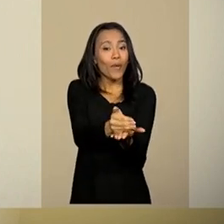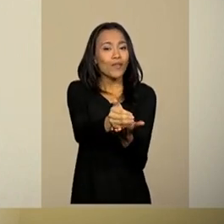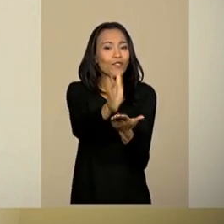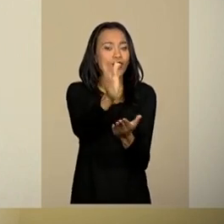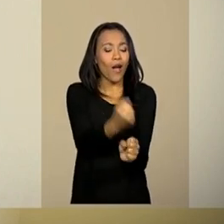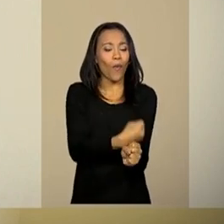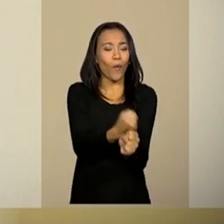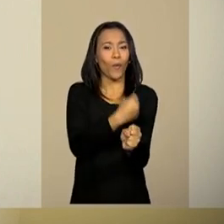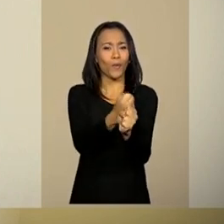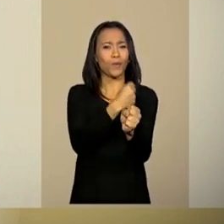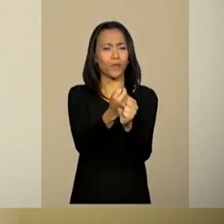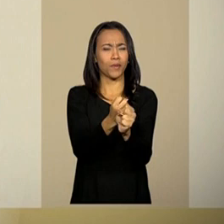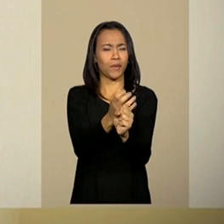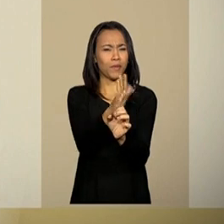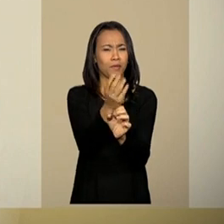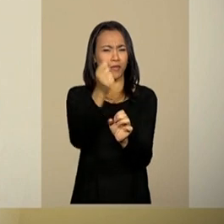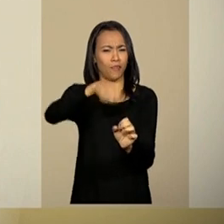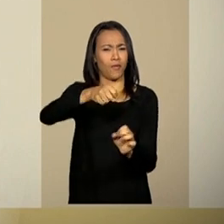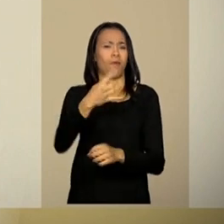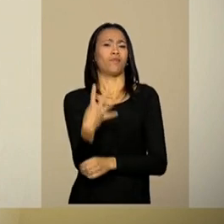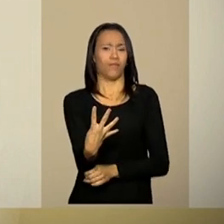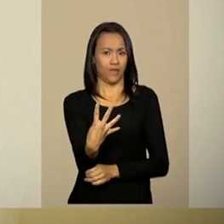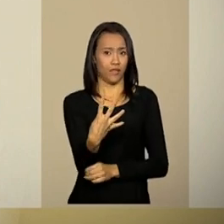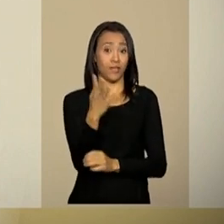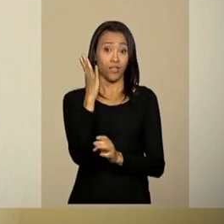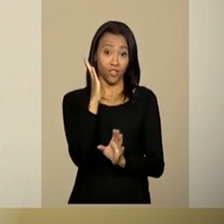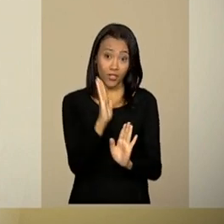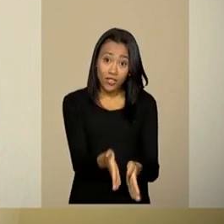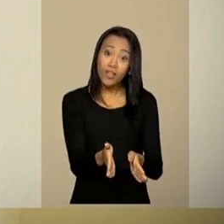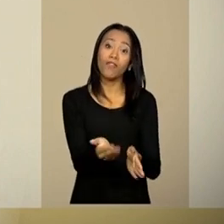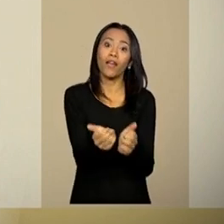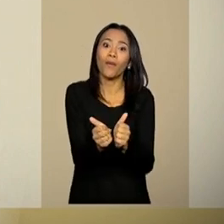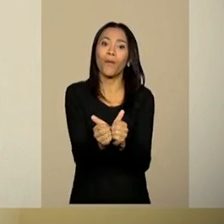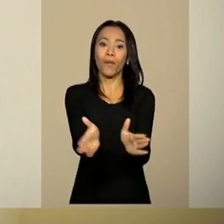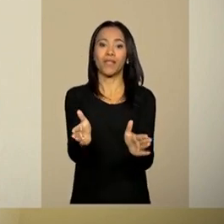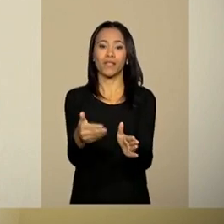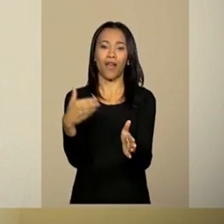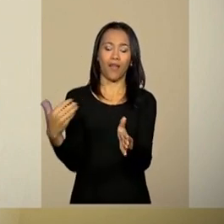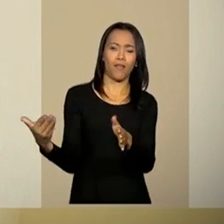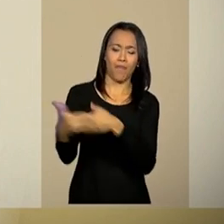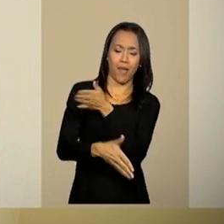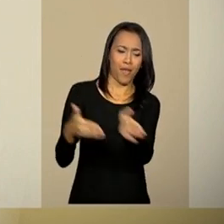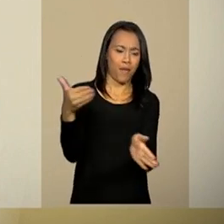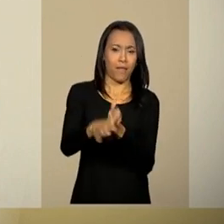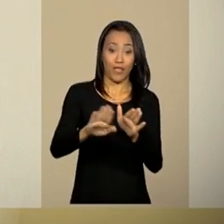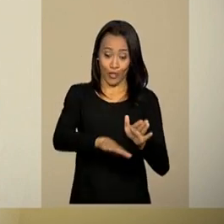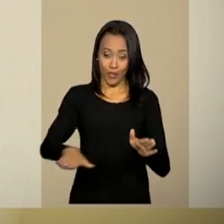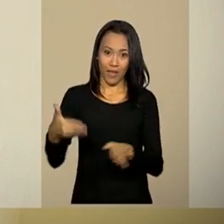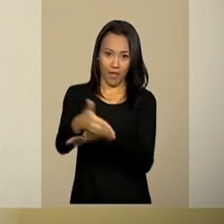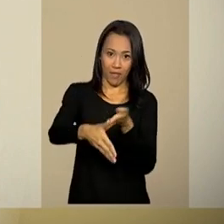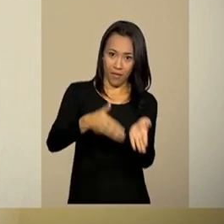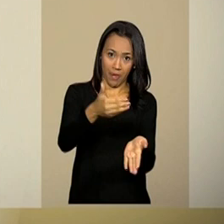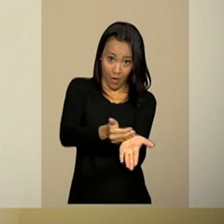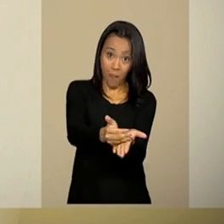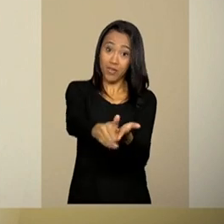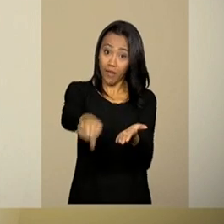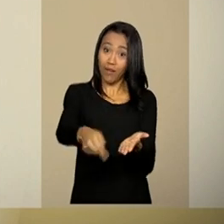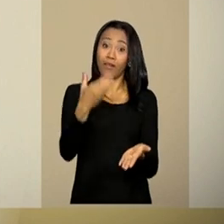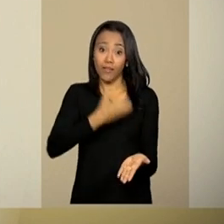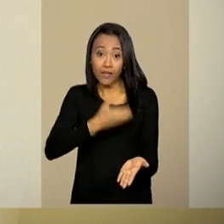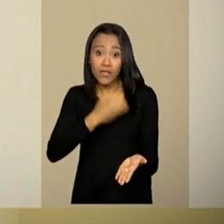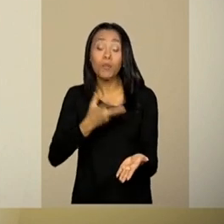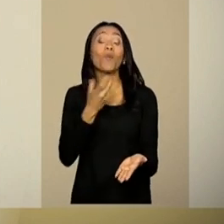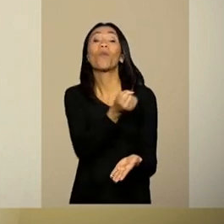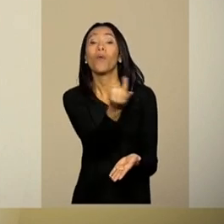ser construída há menos de 4 meses e já vai começar a funcionar agora em dezembro e vai atender